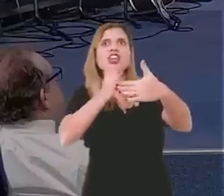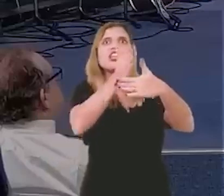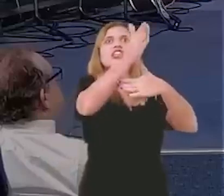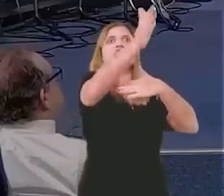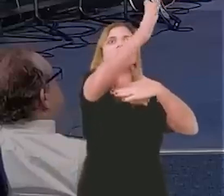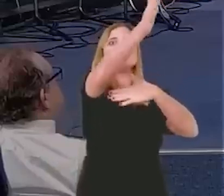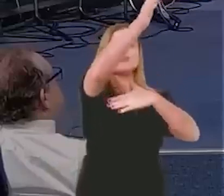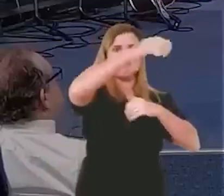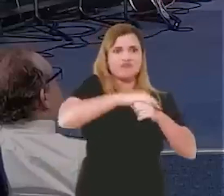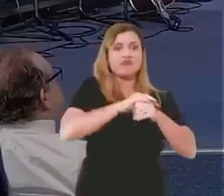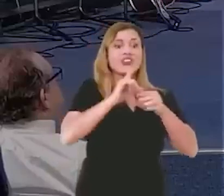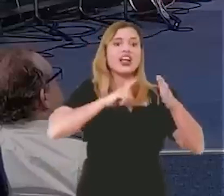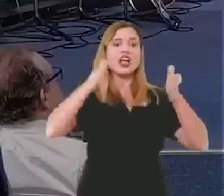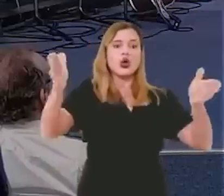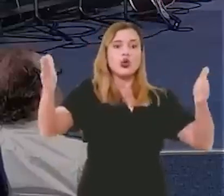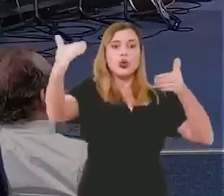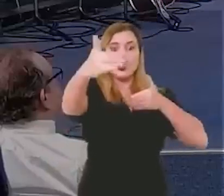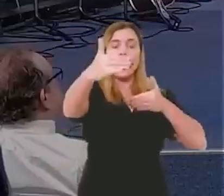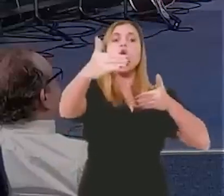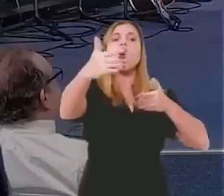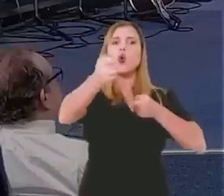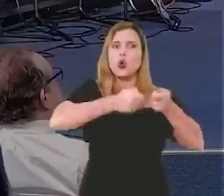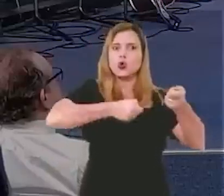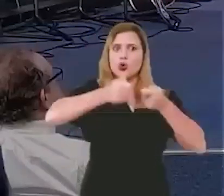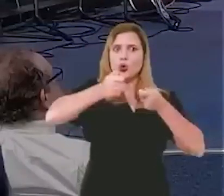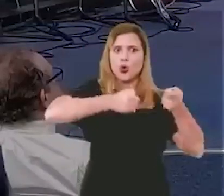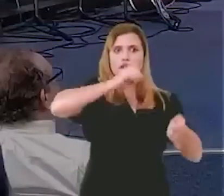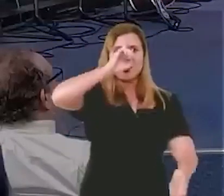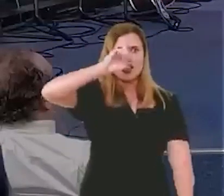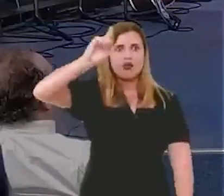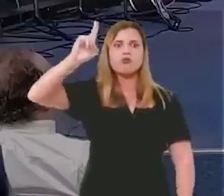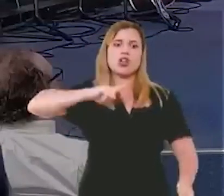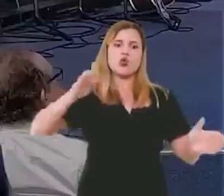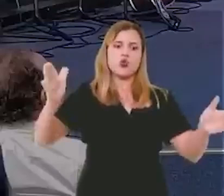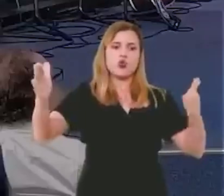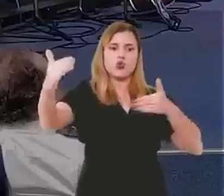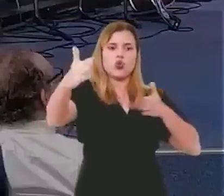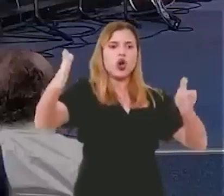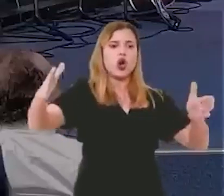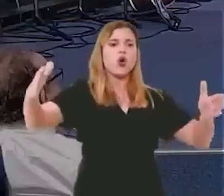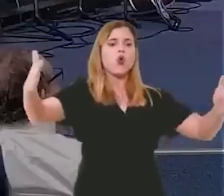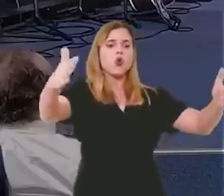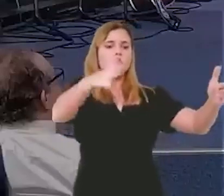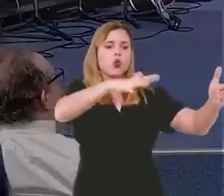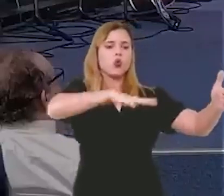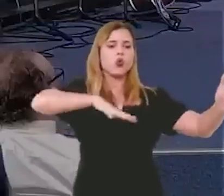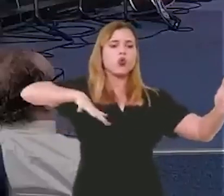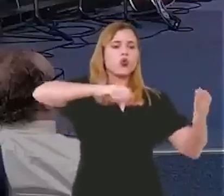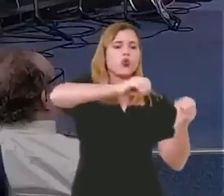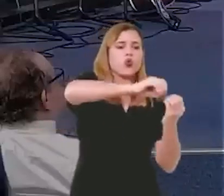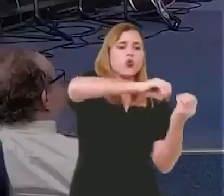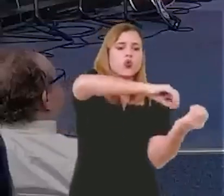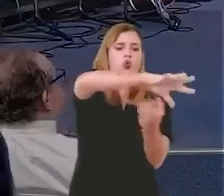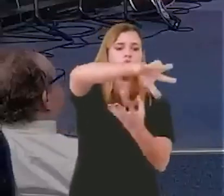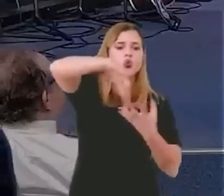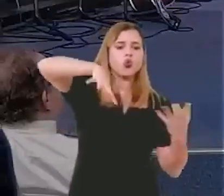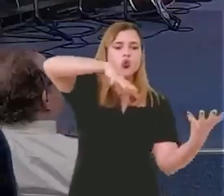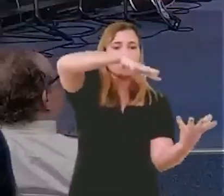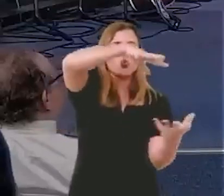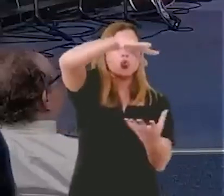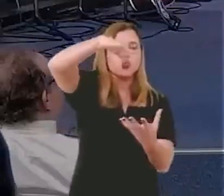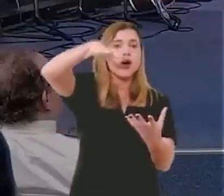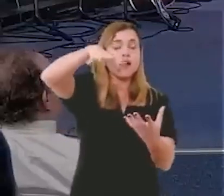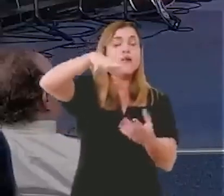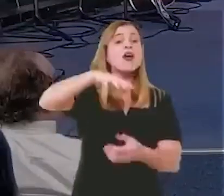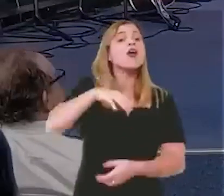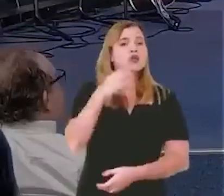Entretanto, o que os cientistas sabem e afirmam é que o nosso universo tem mais de